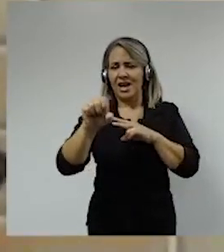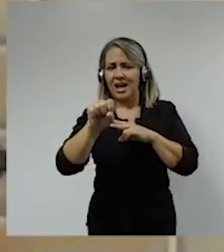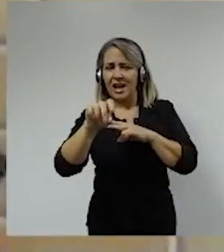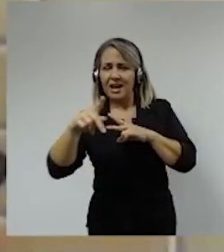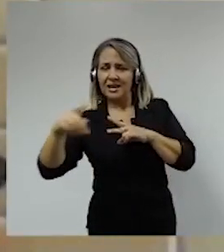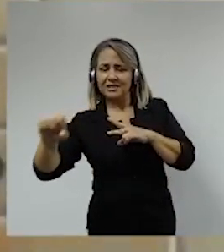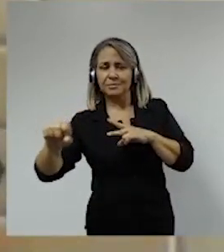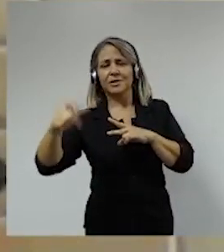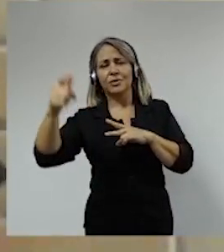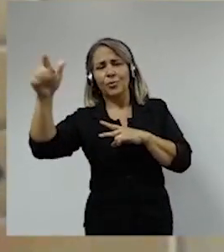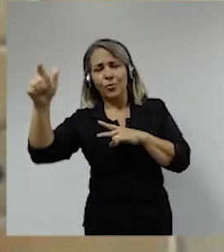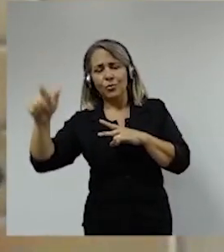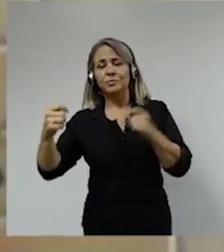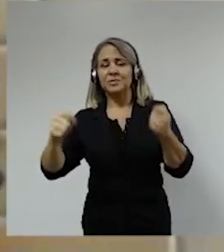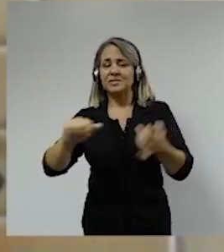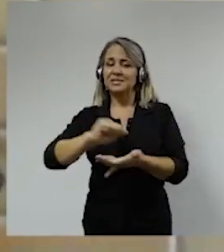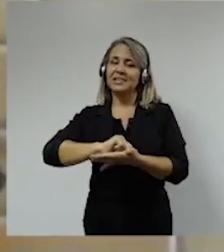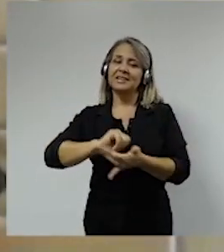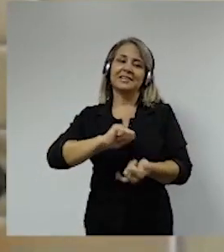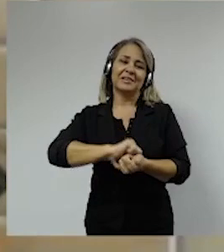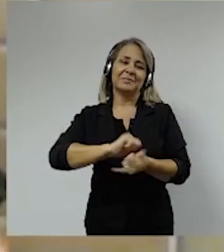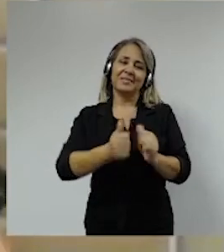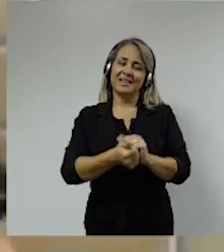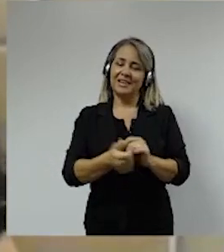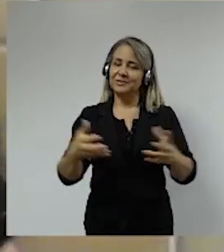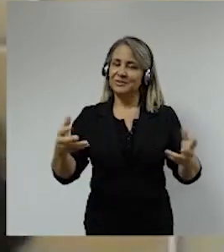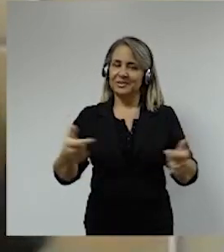todo mundo está tendo que se adaptar mesmo a essas questões,